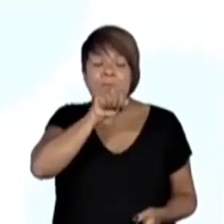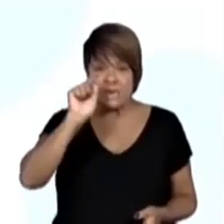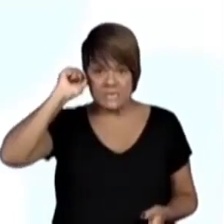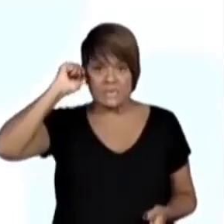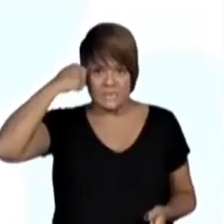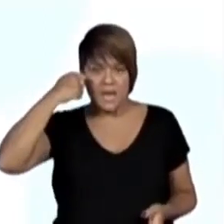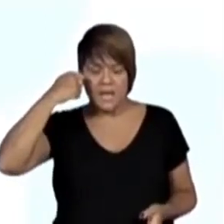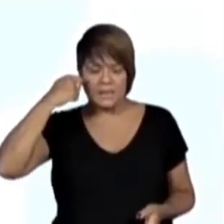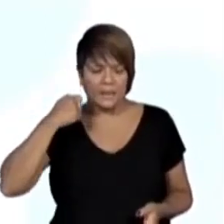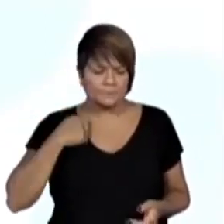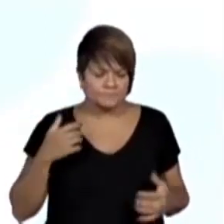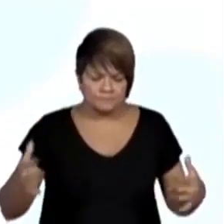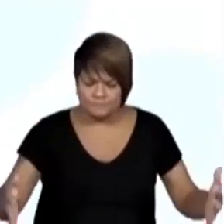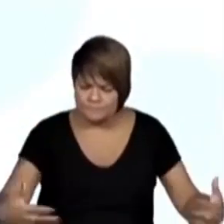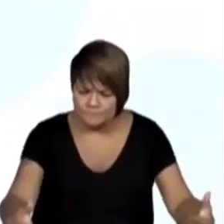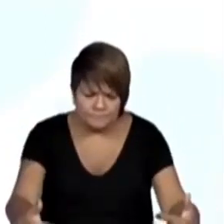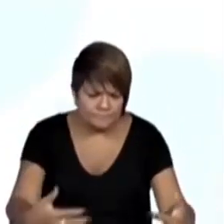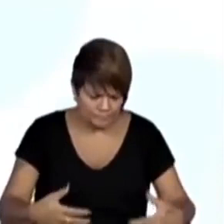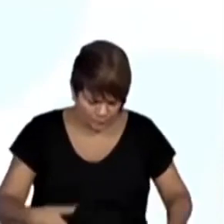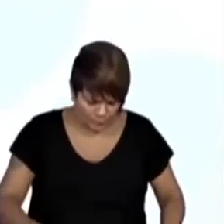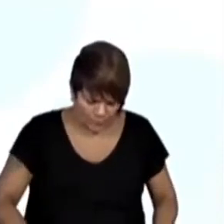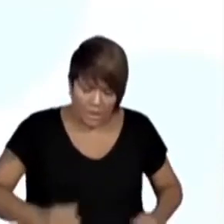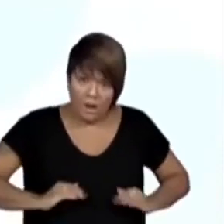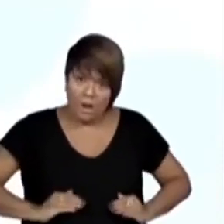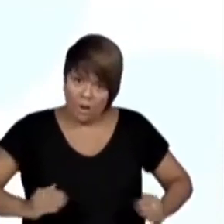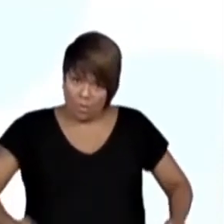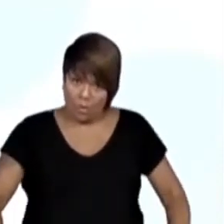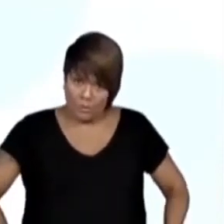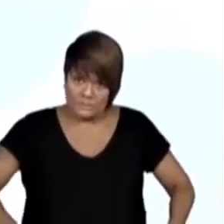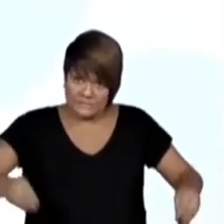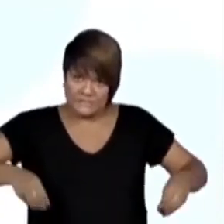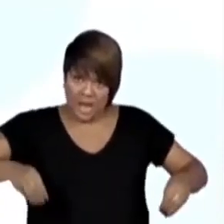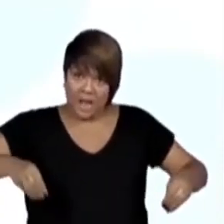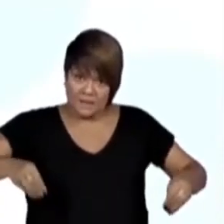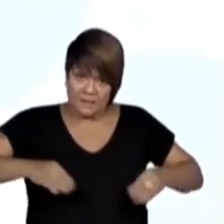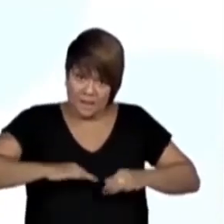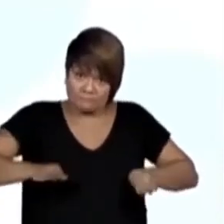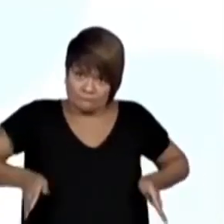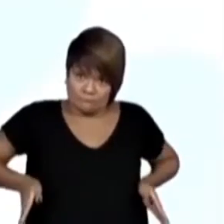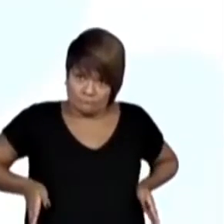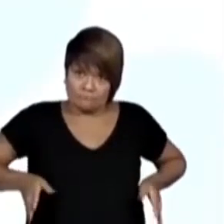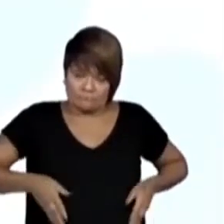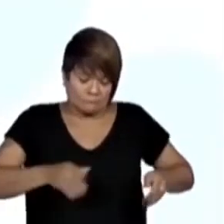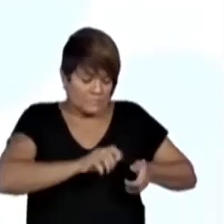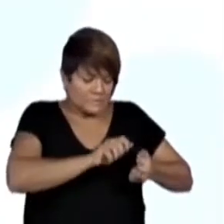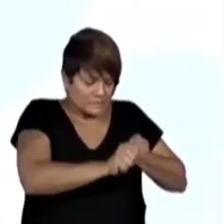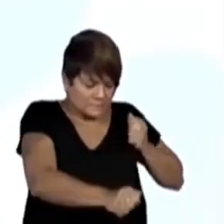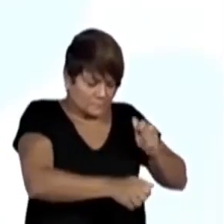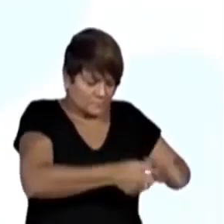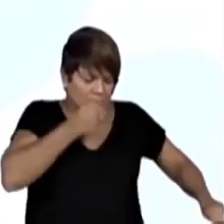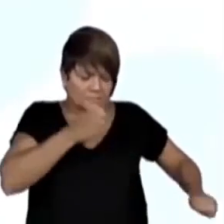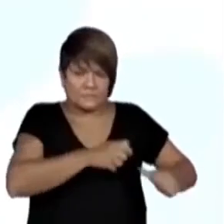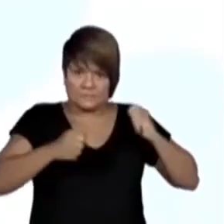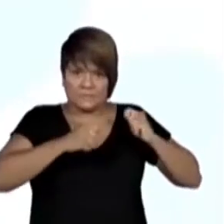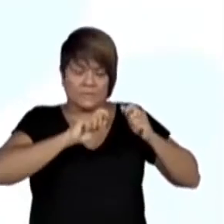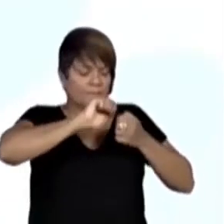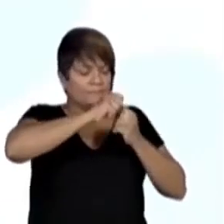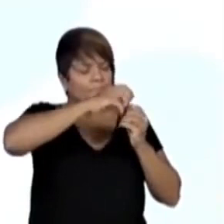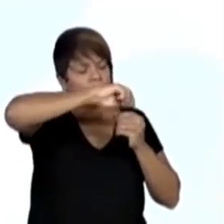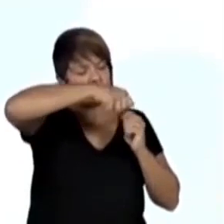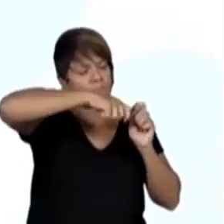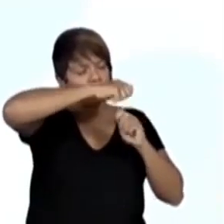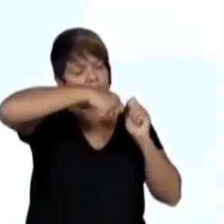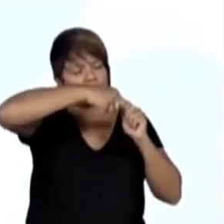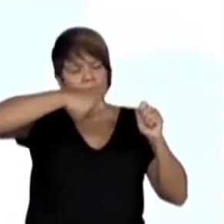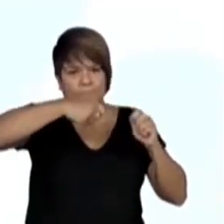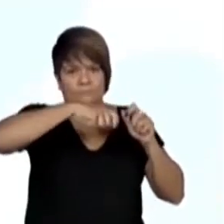acalentar suas crianças, rasgavam tiras de pano de suas saias e faziam bonecas, feitas de